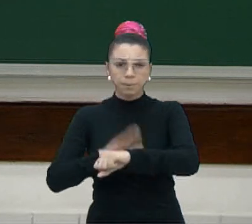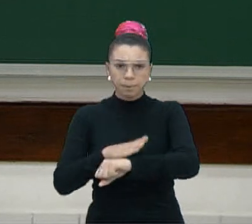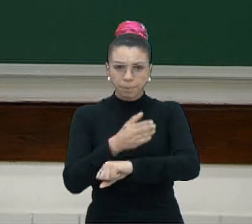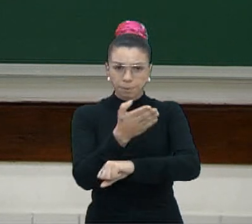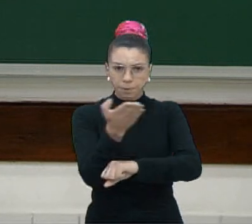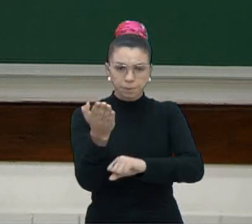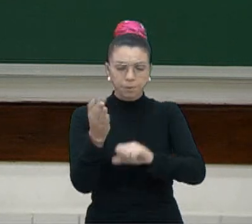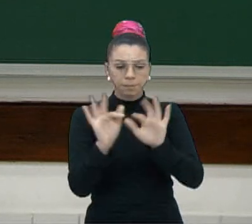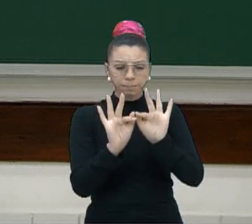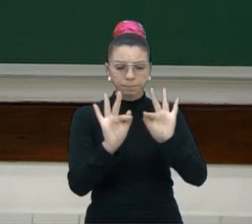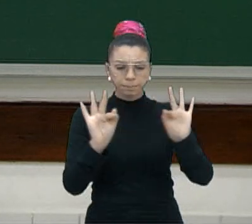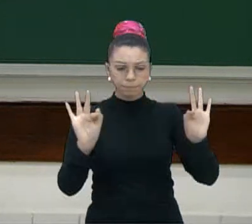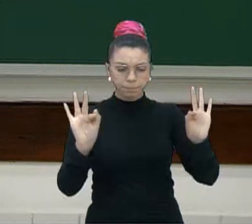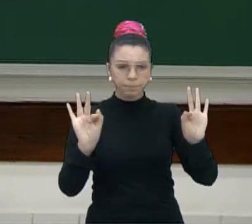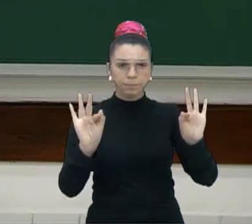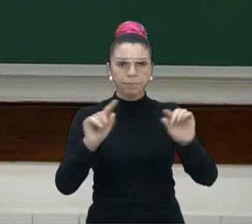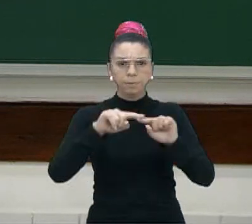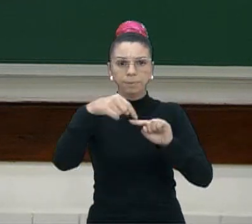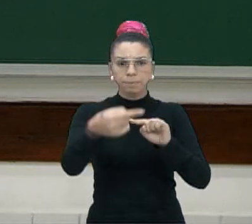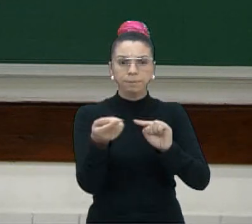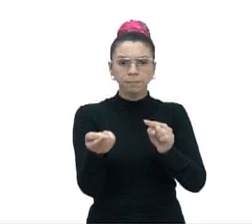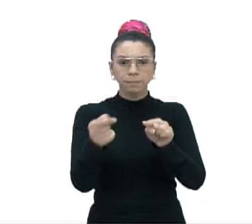você escrever a legenda e eu volto.